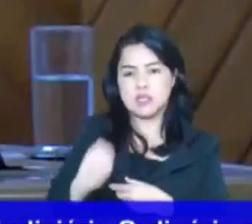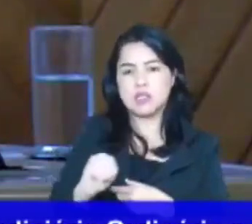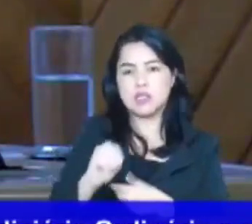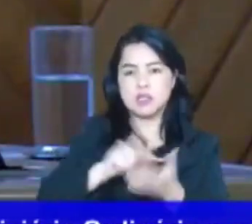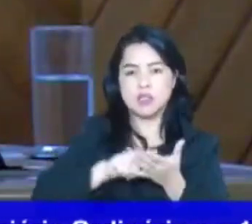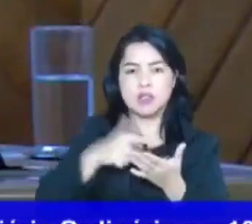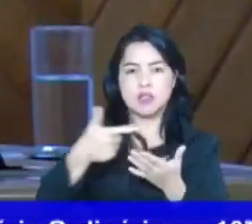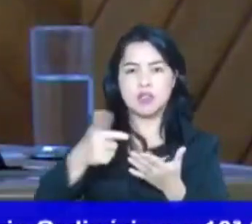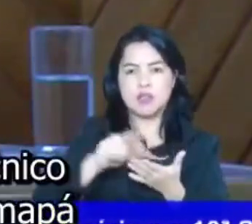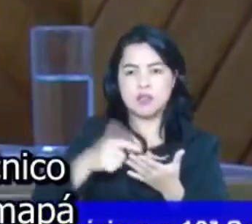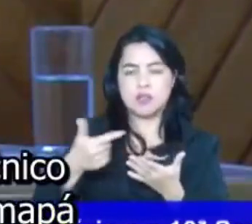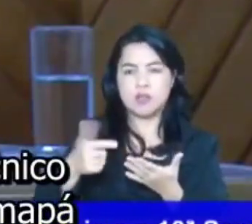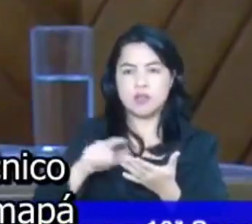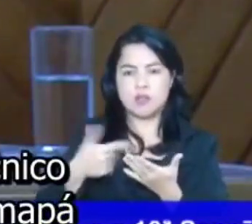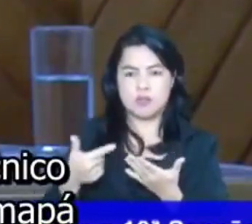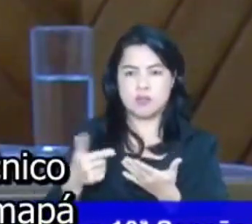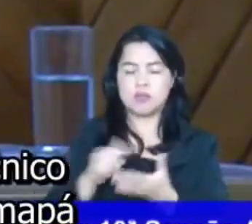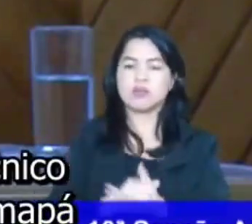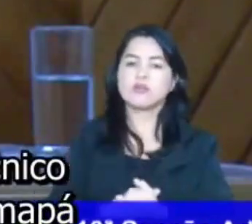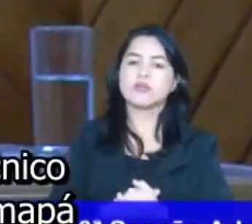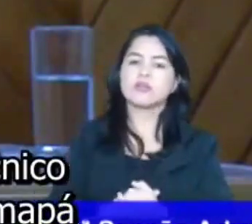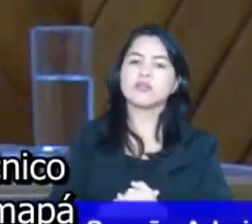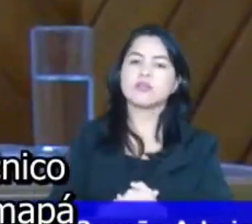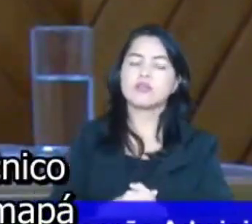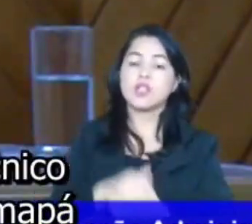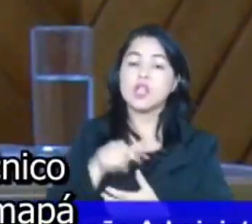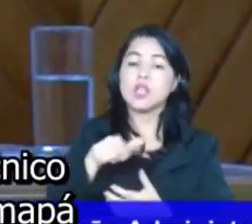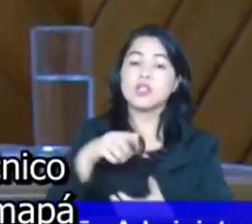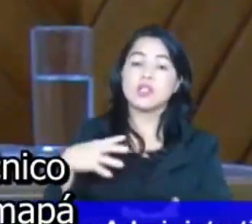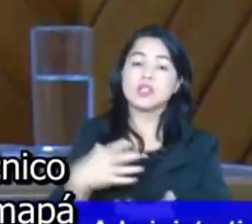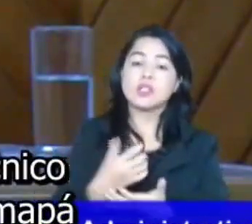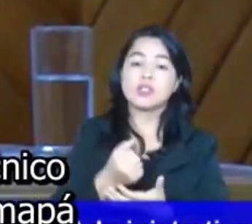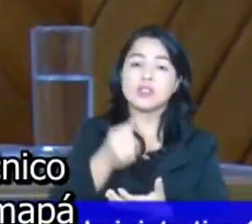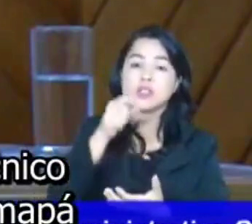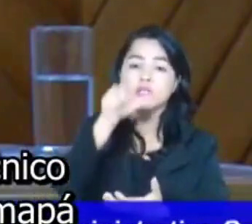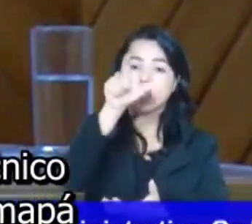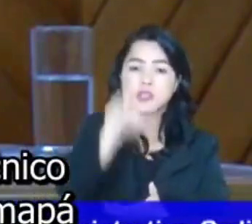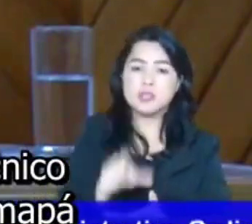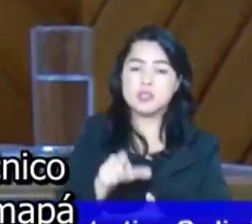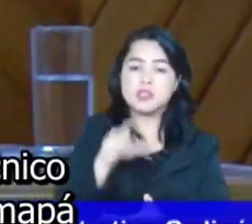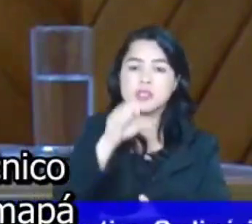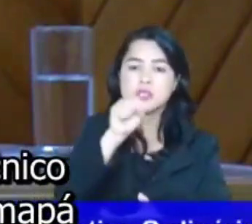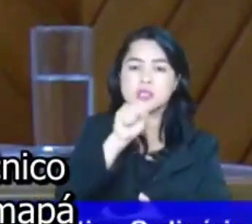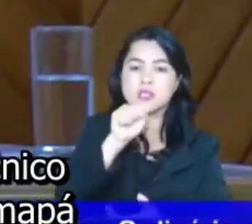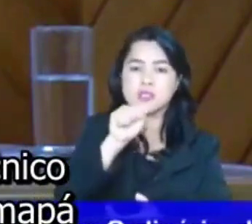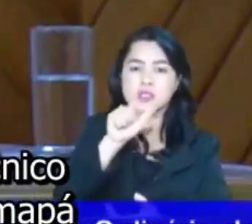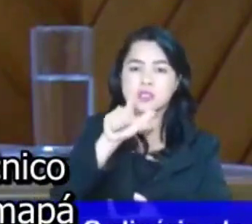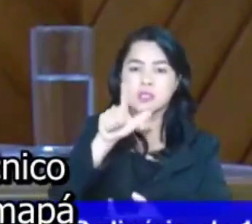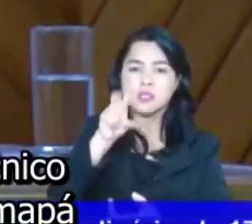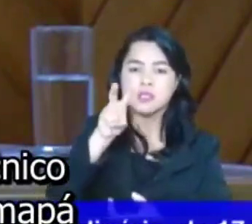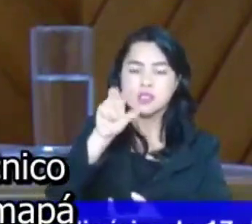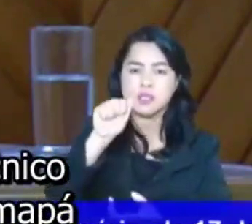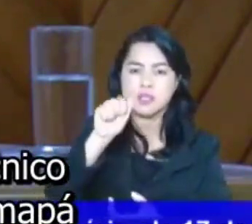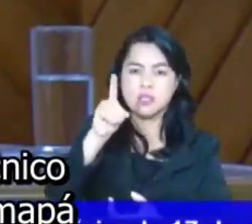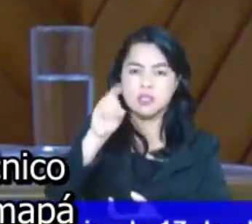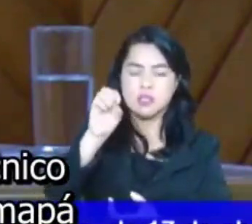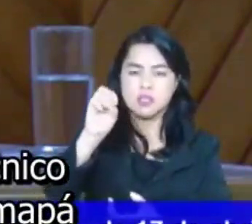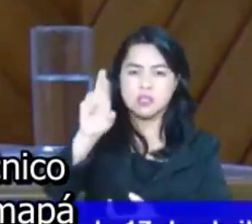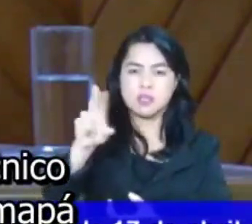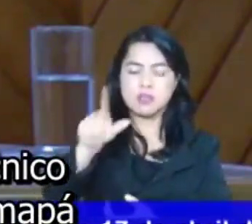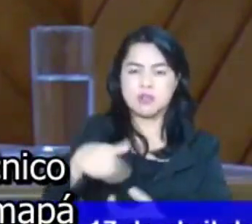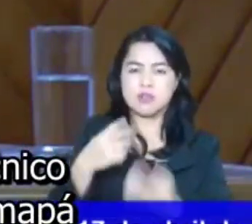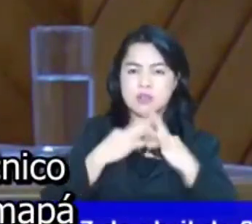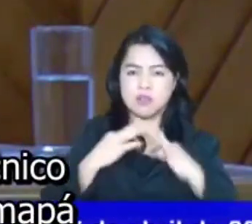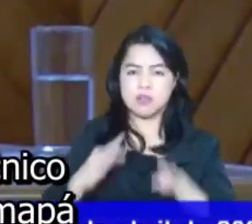páginas. É o seguinte, o Salvador Gomes de Souza é um técnico judiciário do Quadro Tribunal